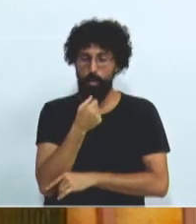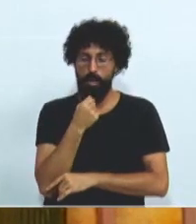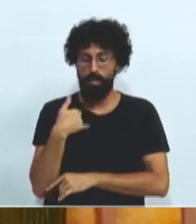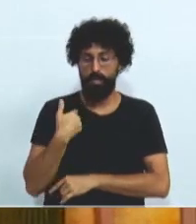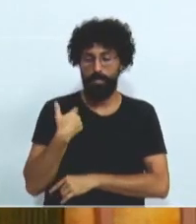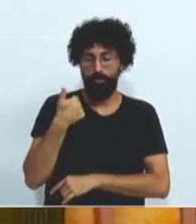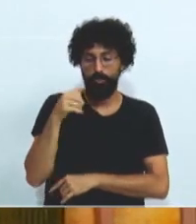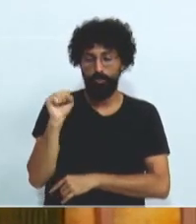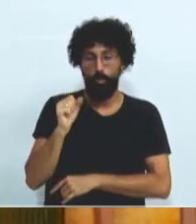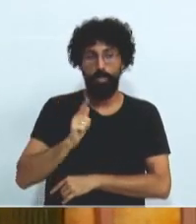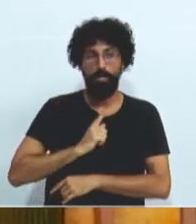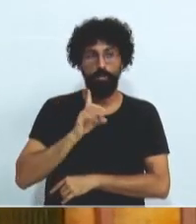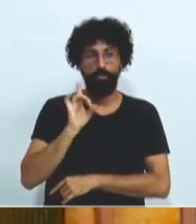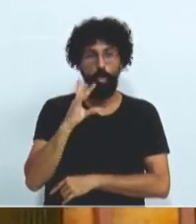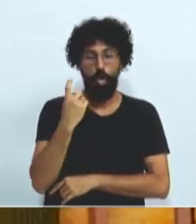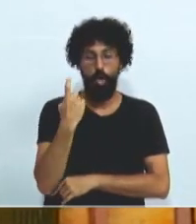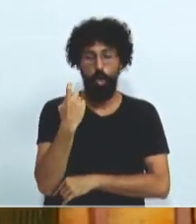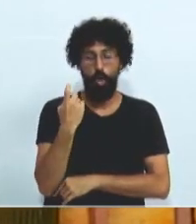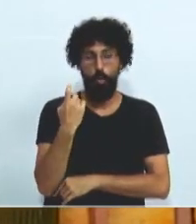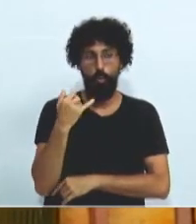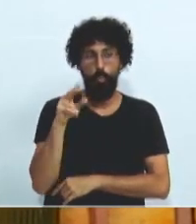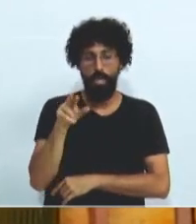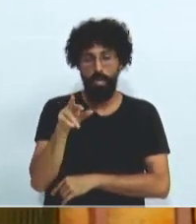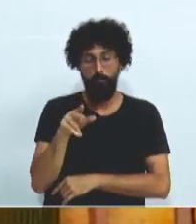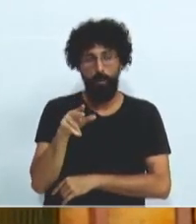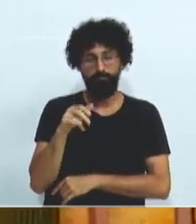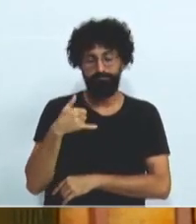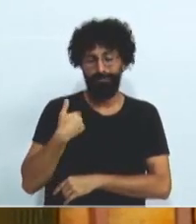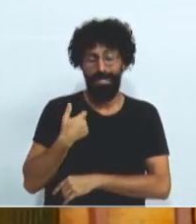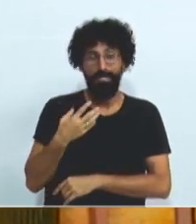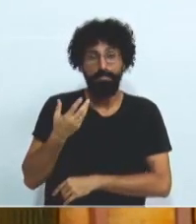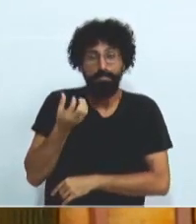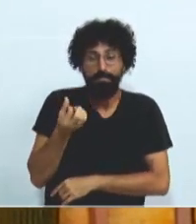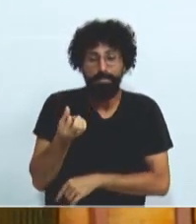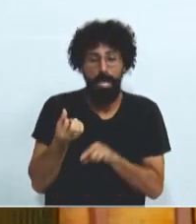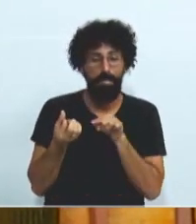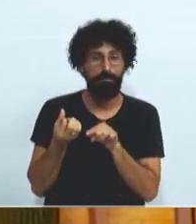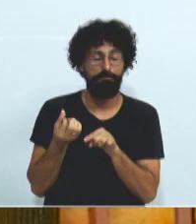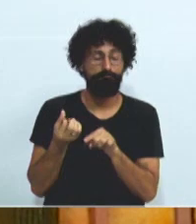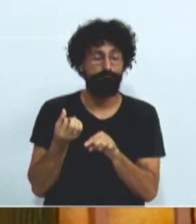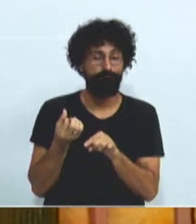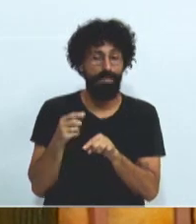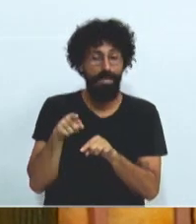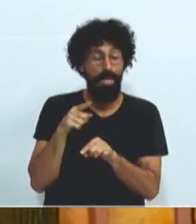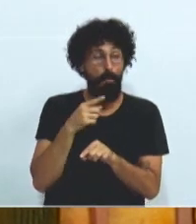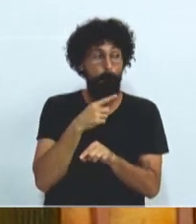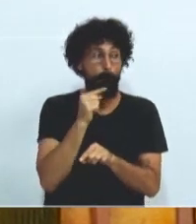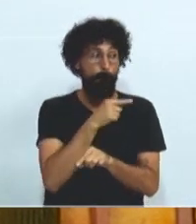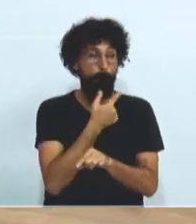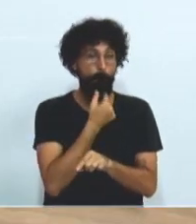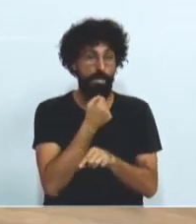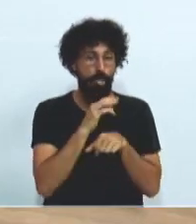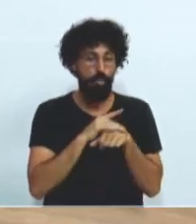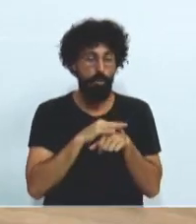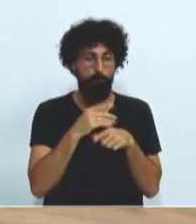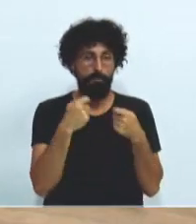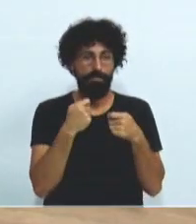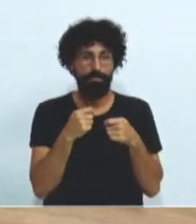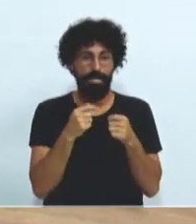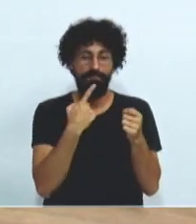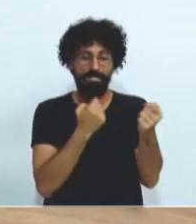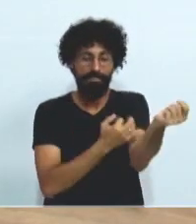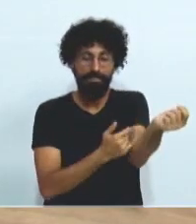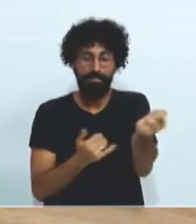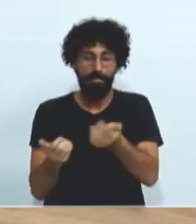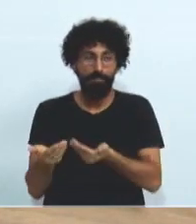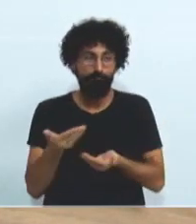tem um irmãozinho que tinha 6. E ele precisava receber o transplante de medula óssea. E nesse caso, o único